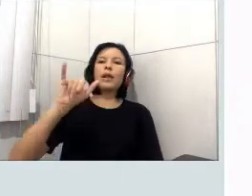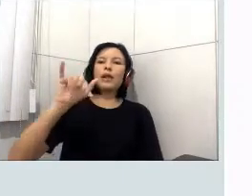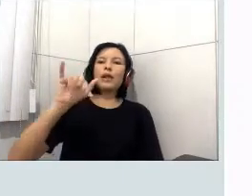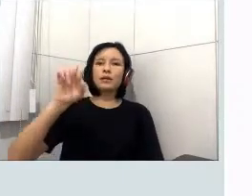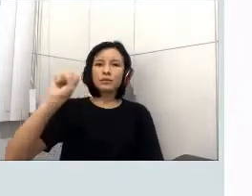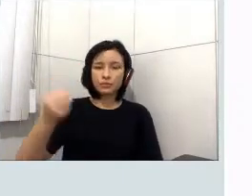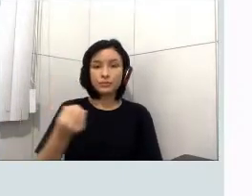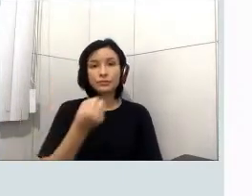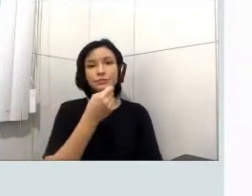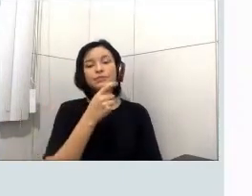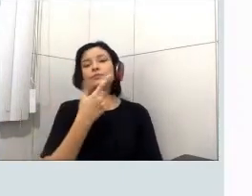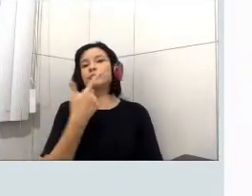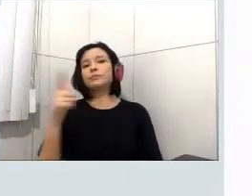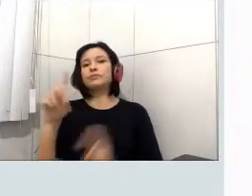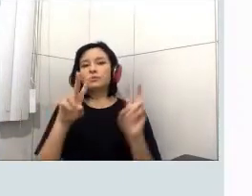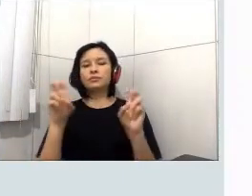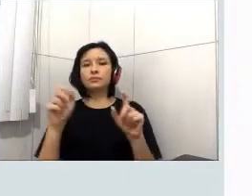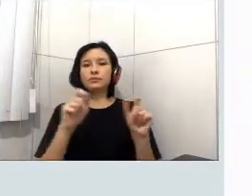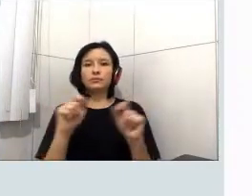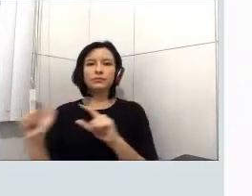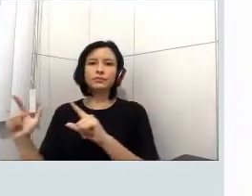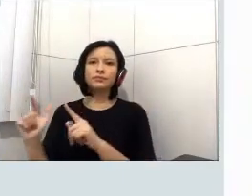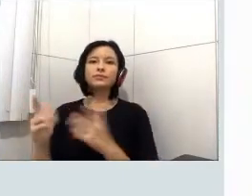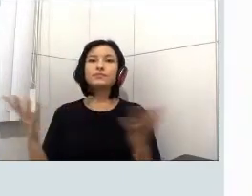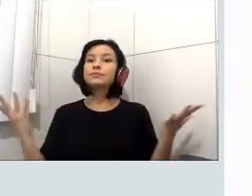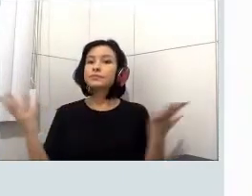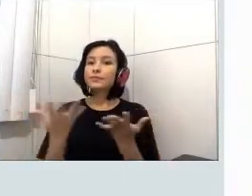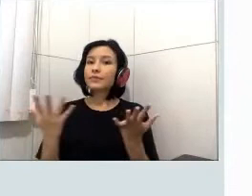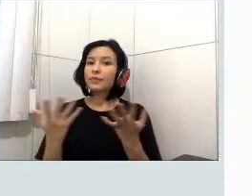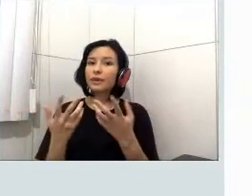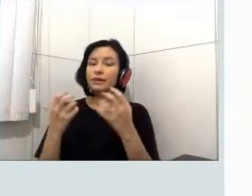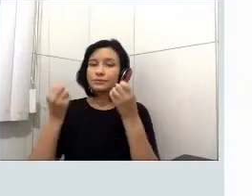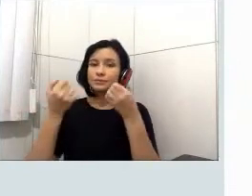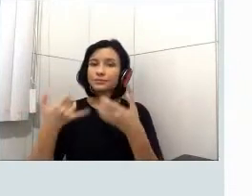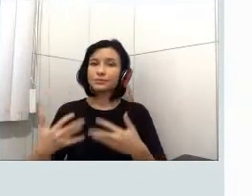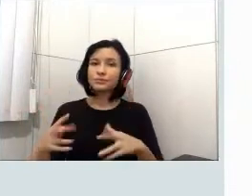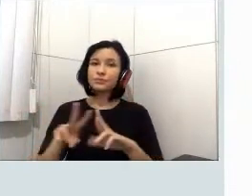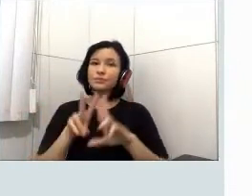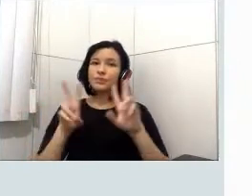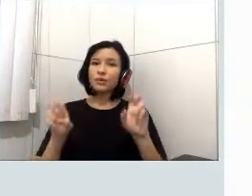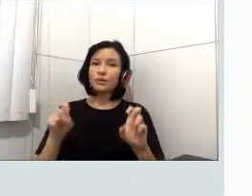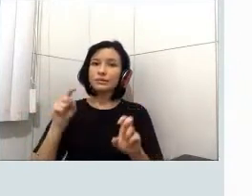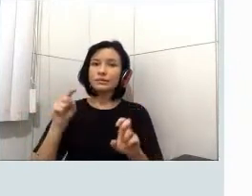Bom, e agora vamos falar um pouco sobre segmento de reta.